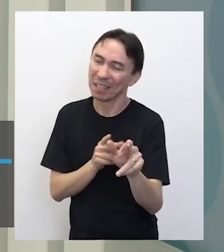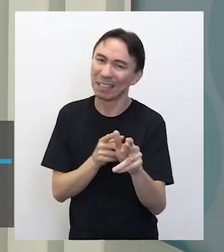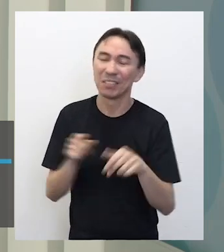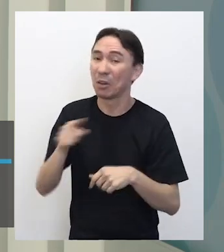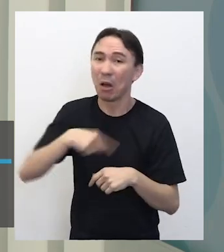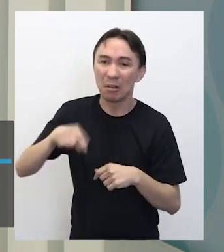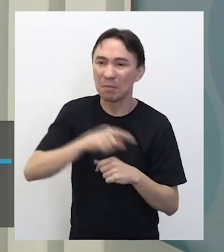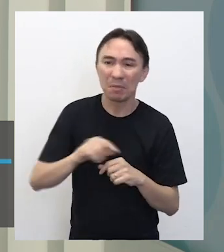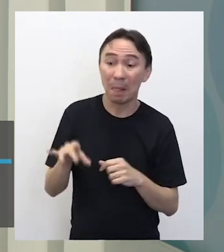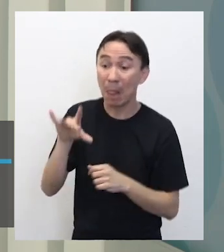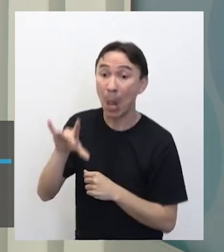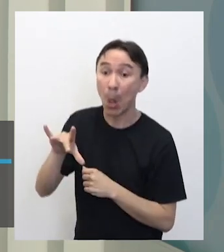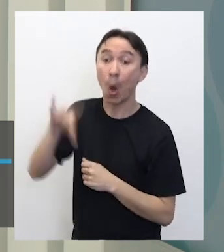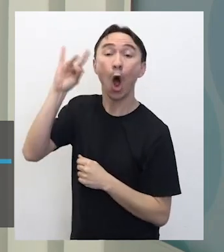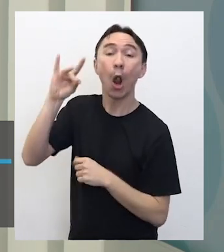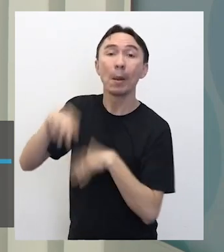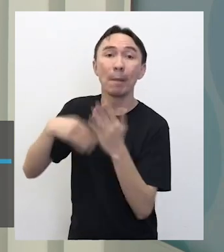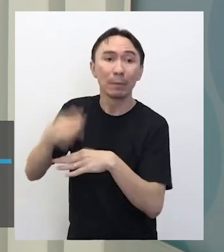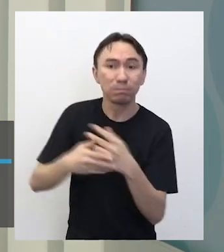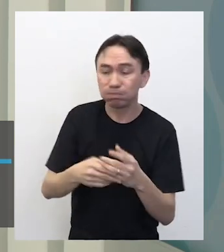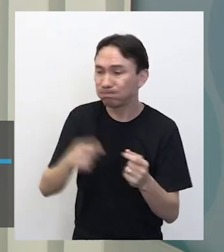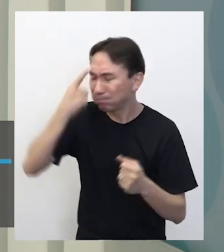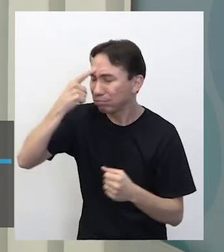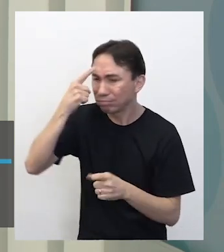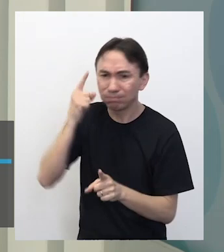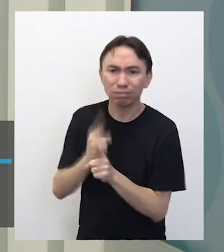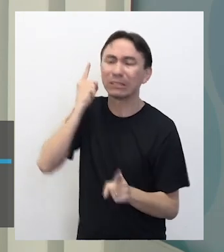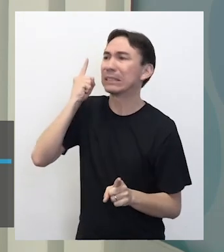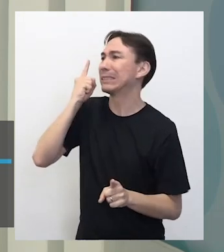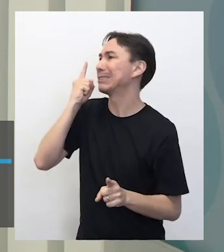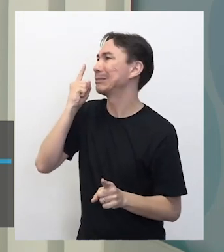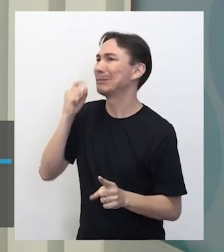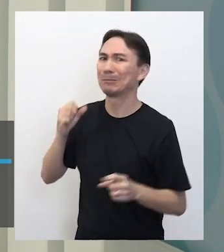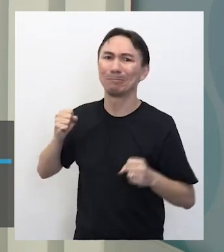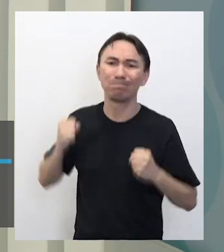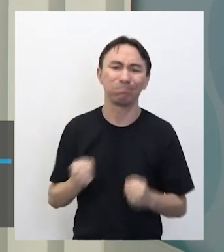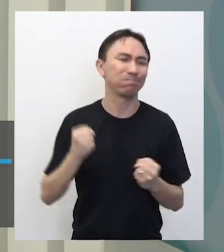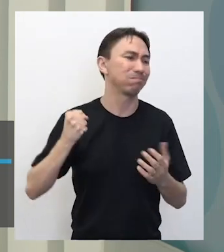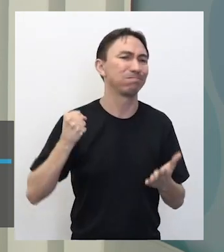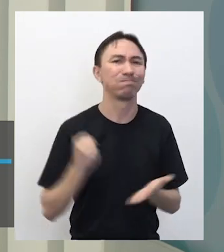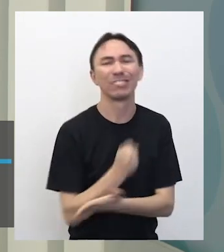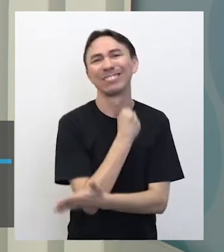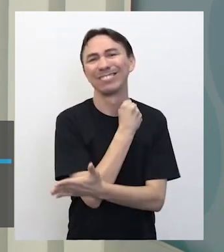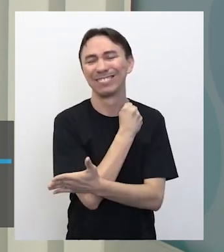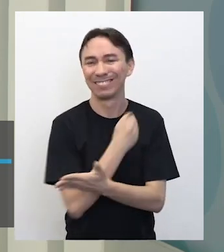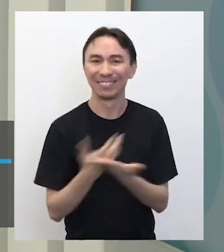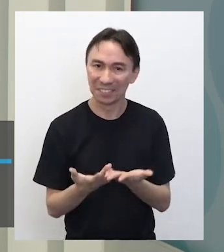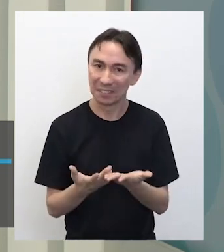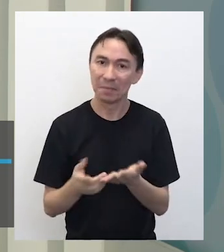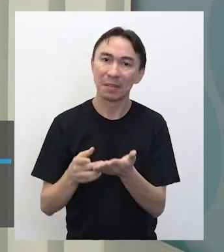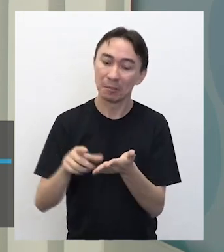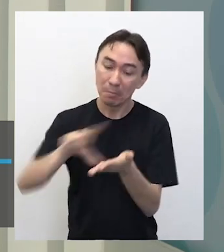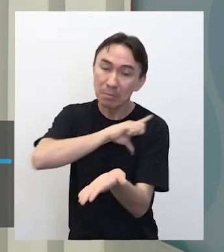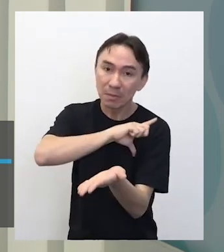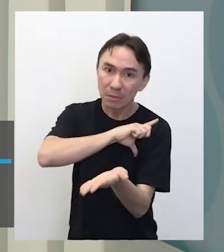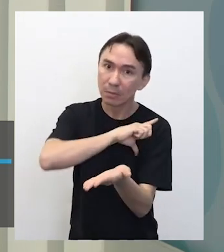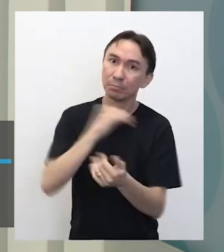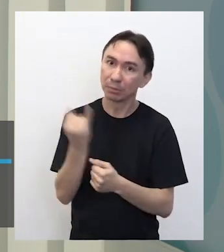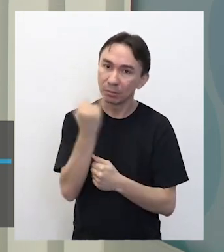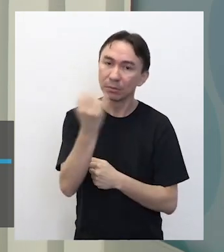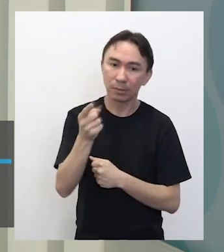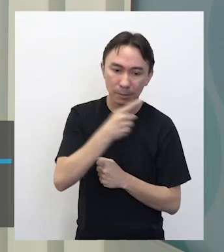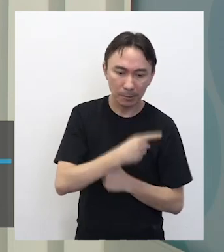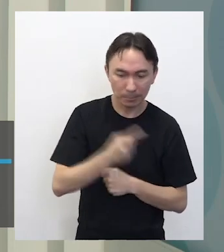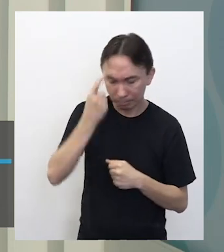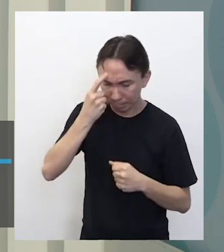depois pensando, né? E muitas vezes a gente se arrepende. Então é importante a gente refletir. Eu sei que não é fácil,